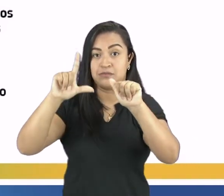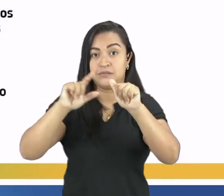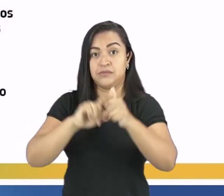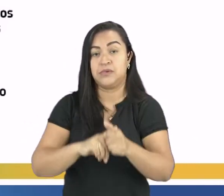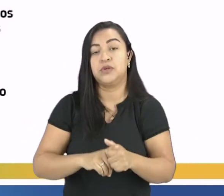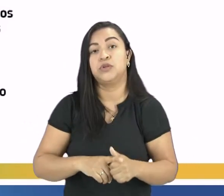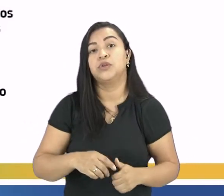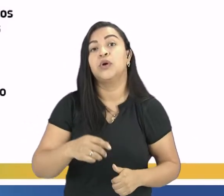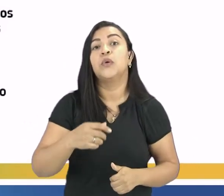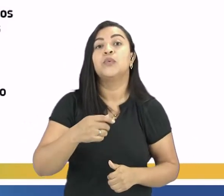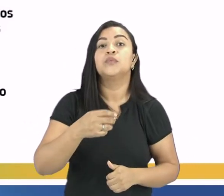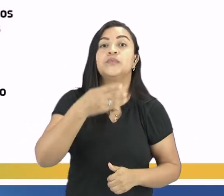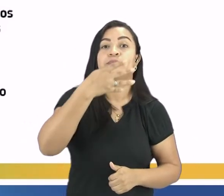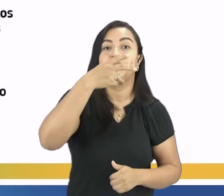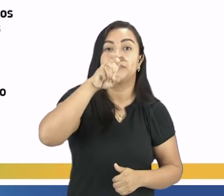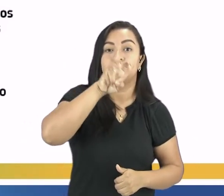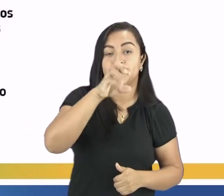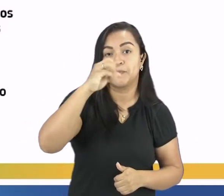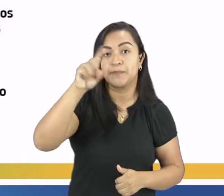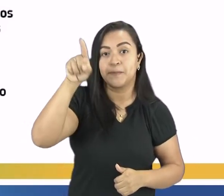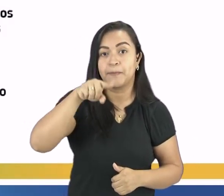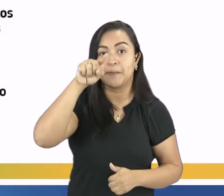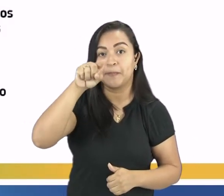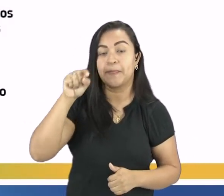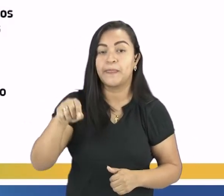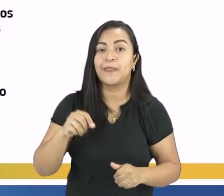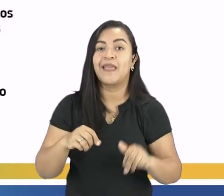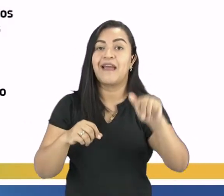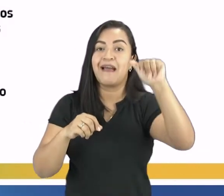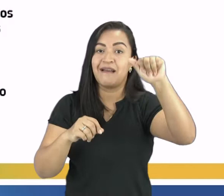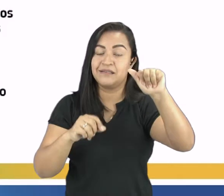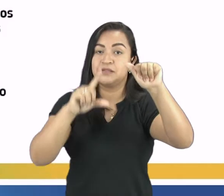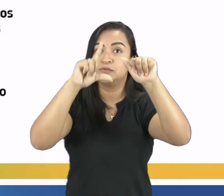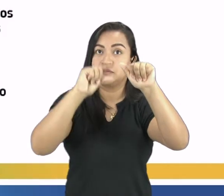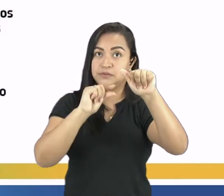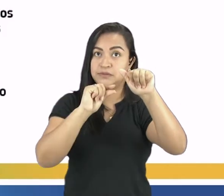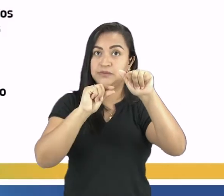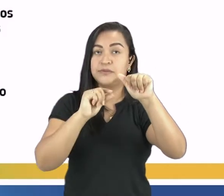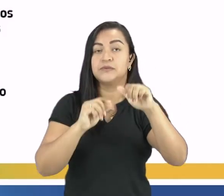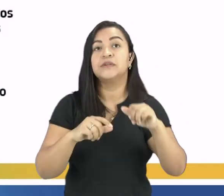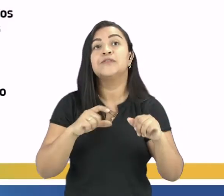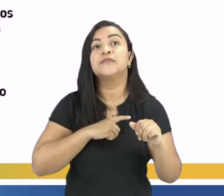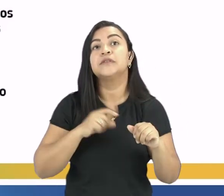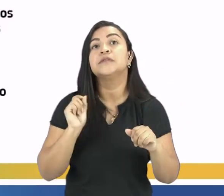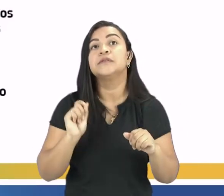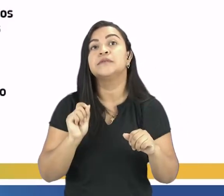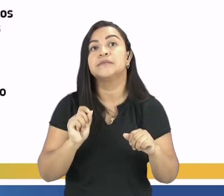seja, 50% heterozigoto, azão, azinho. E eu vou ter